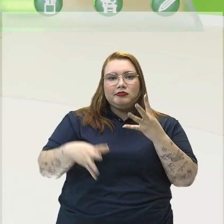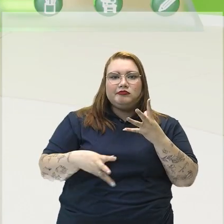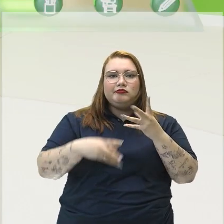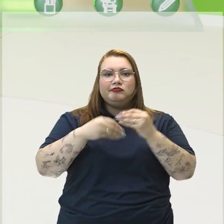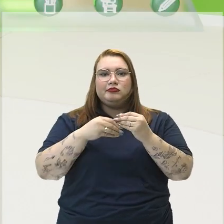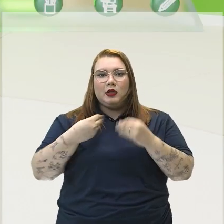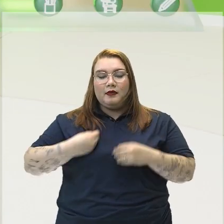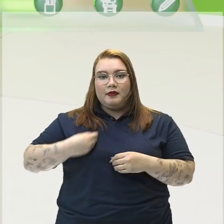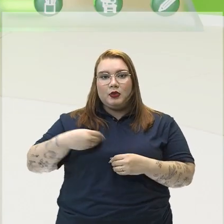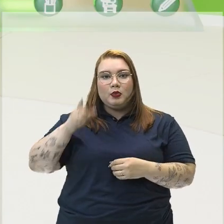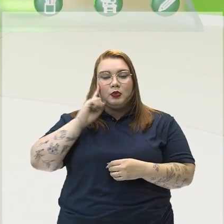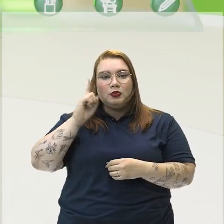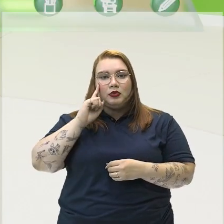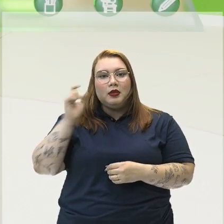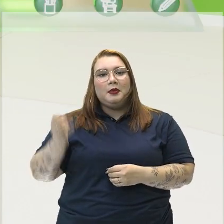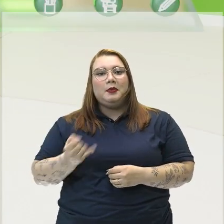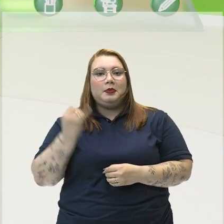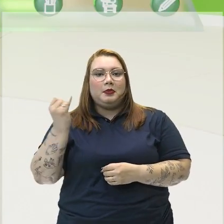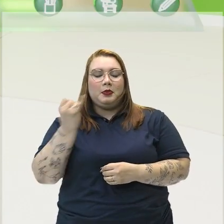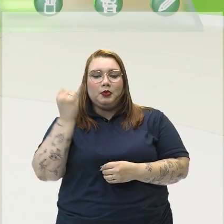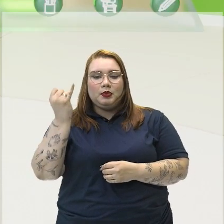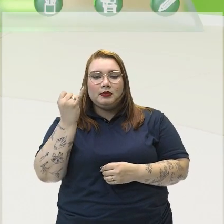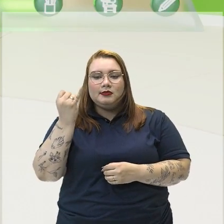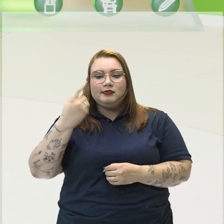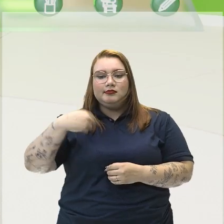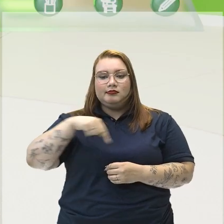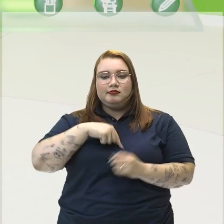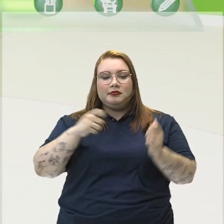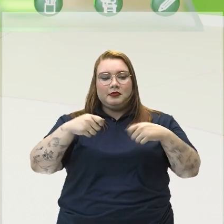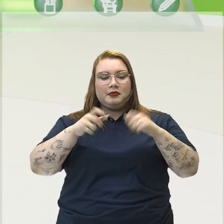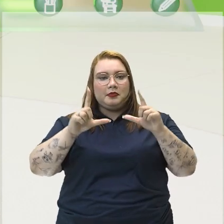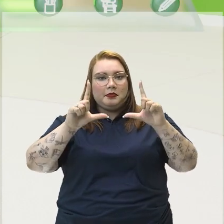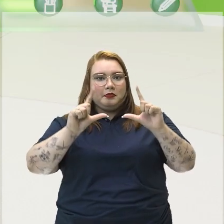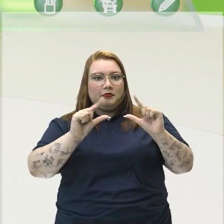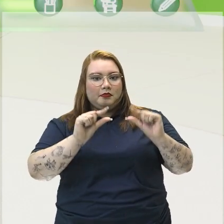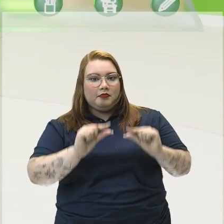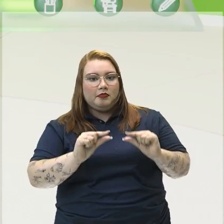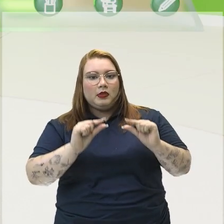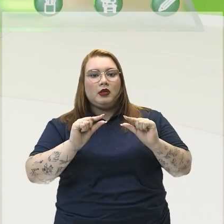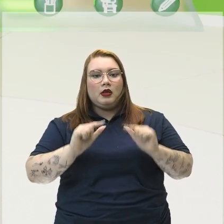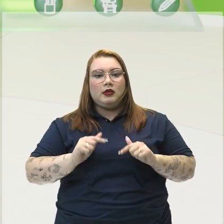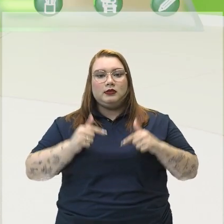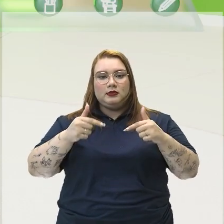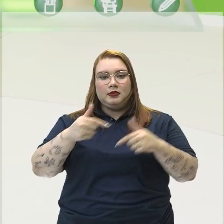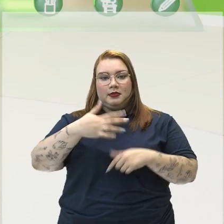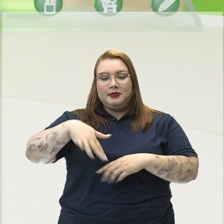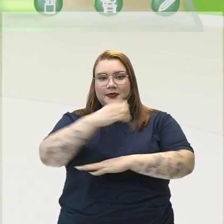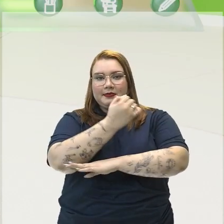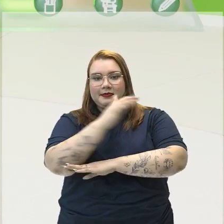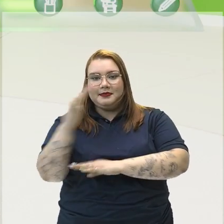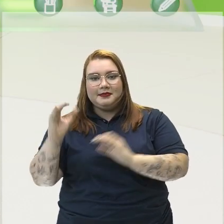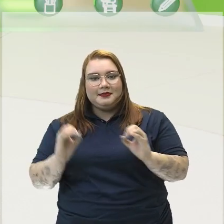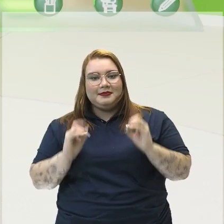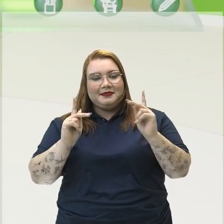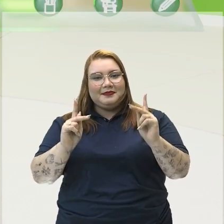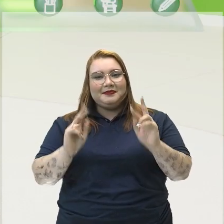nosso dia a dia, elas são importantíssimas para diminuir o impacto ali no ambiente, tá